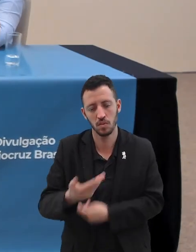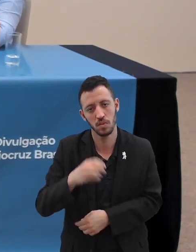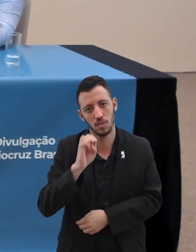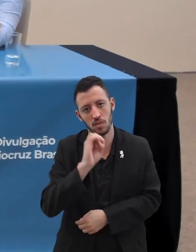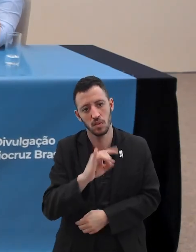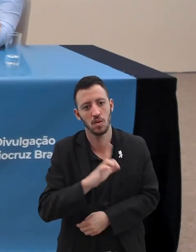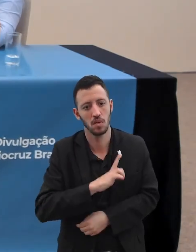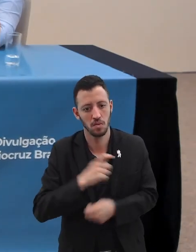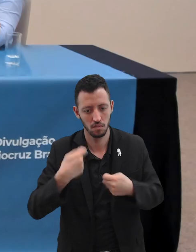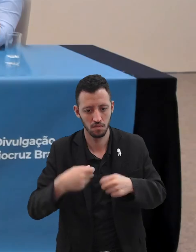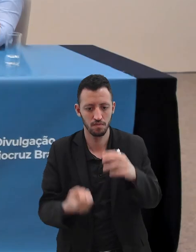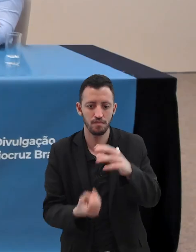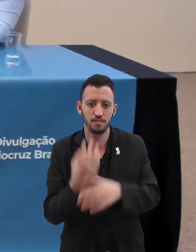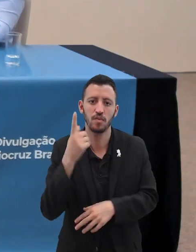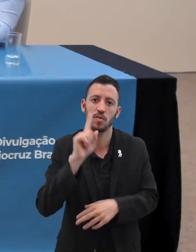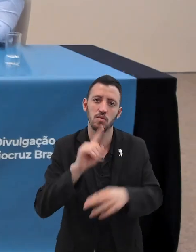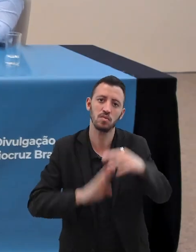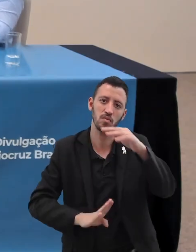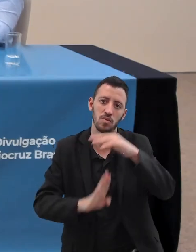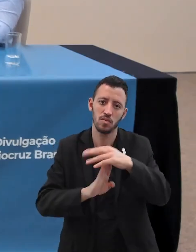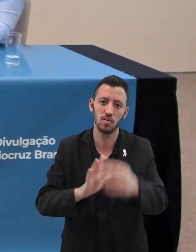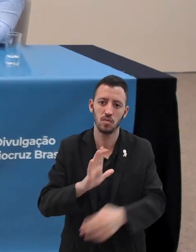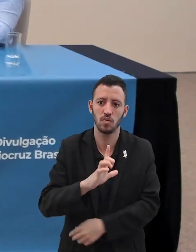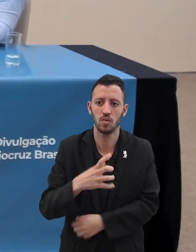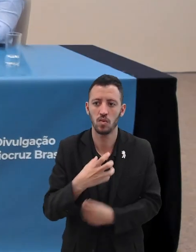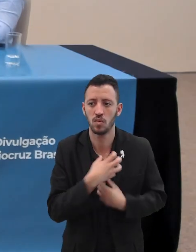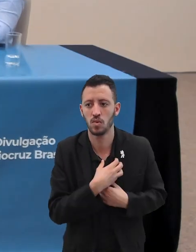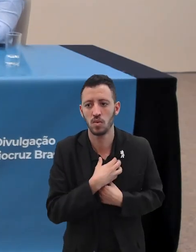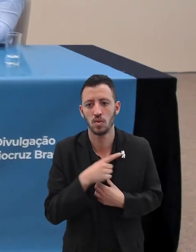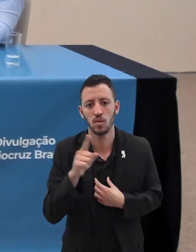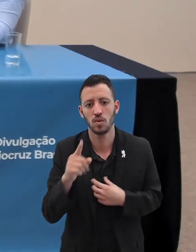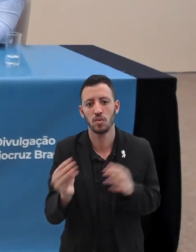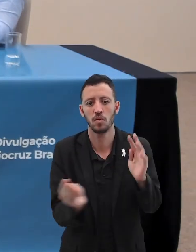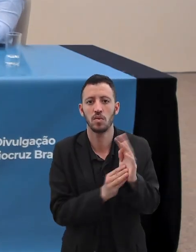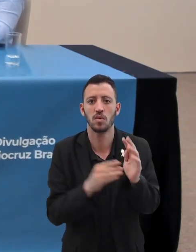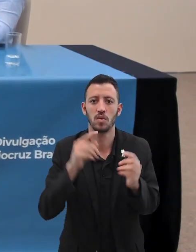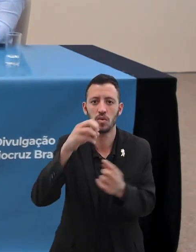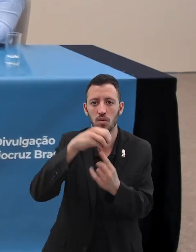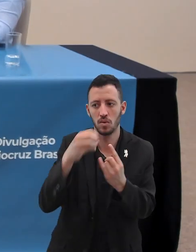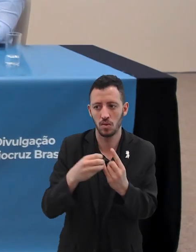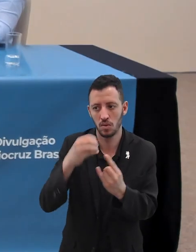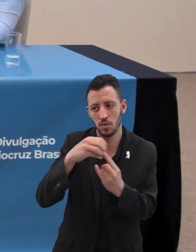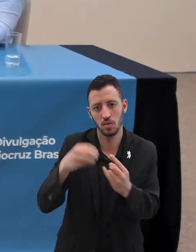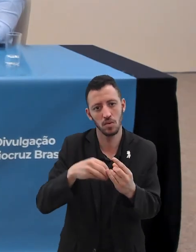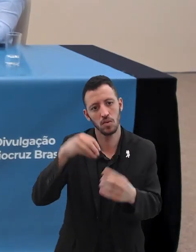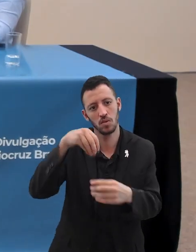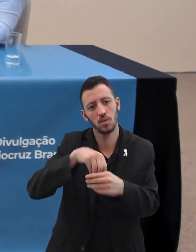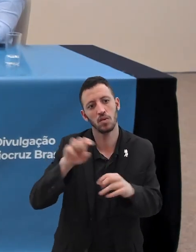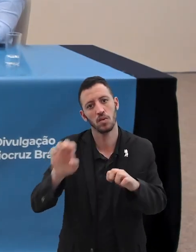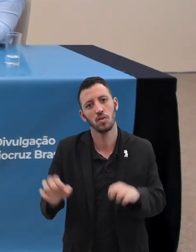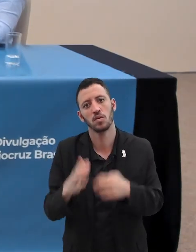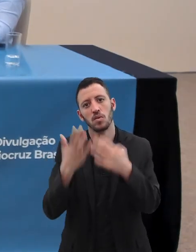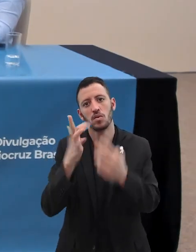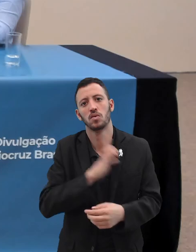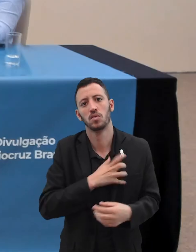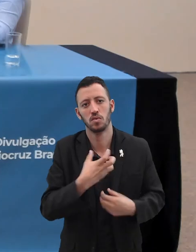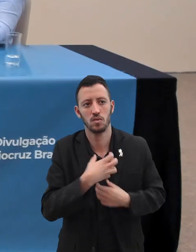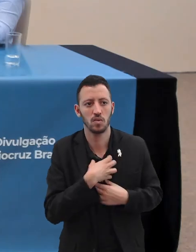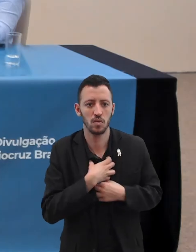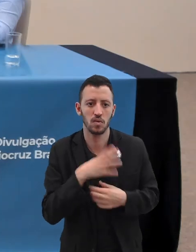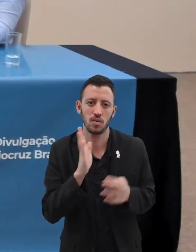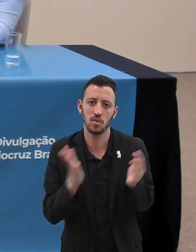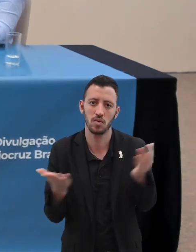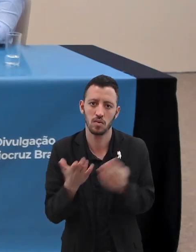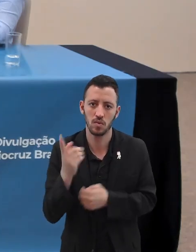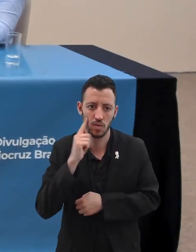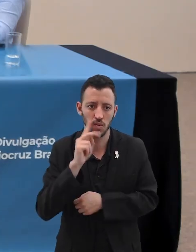Agora, temos que estabelecer limites. De que maneira que o lucro da Fiocruz pode sair no meu evento? Então, existem formas